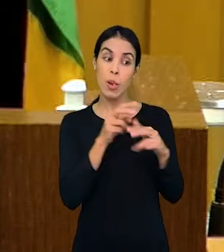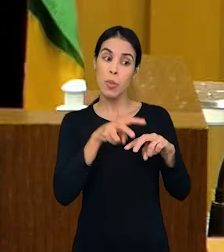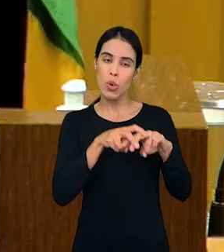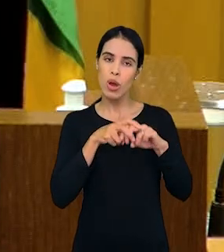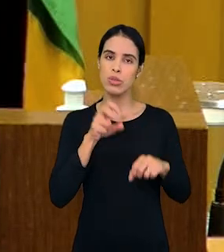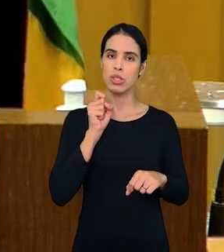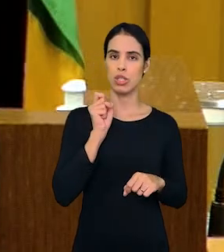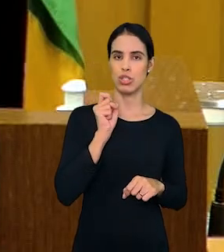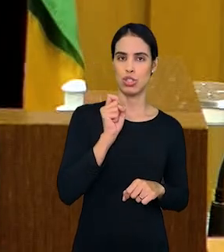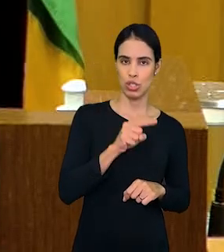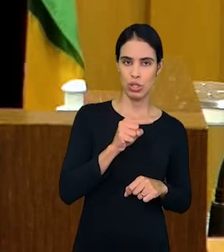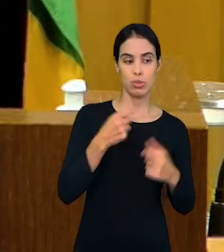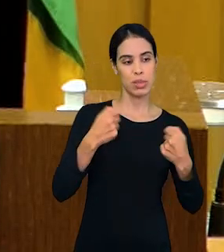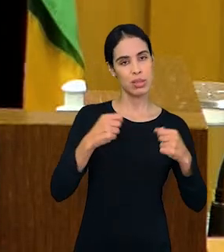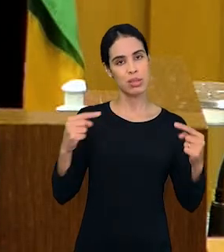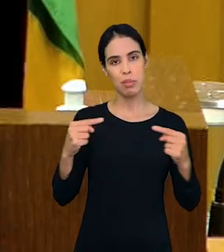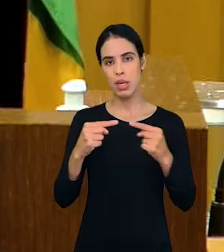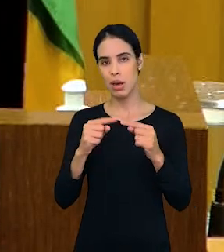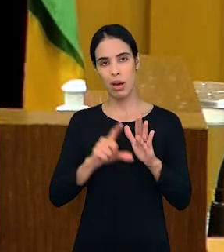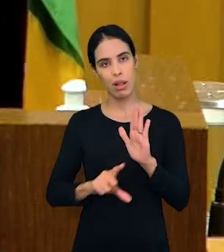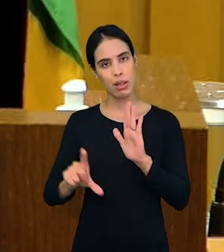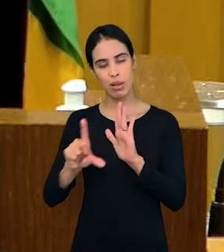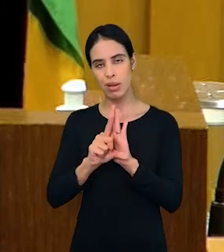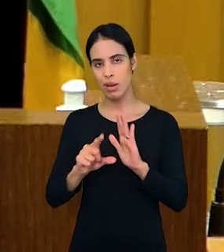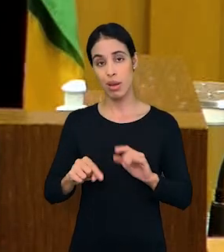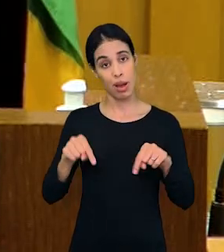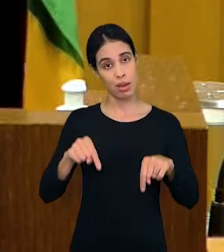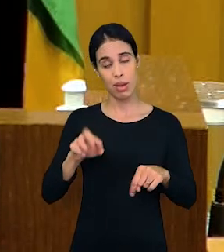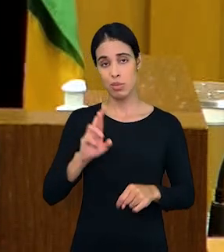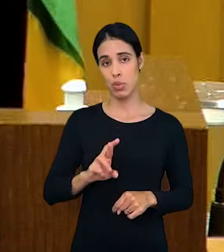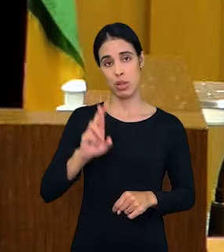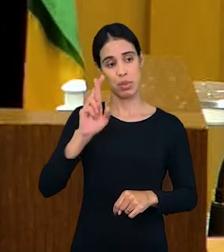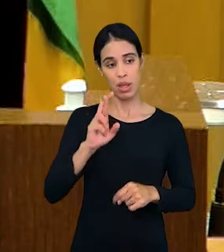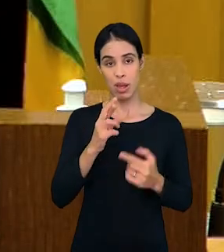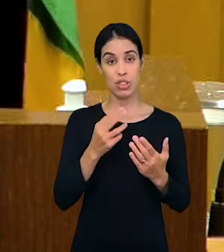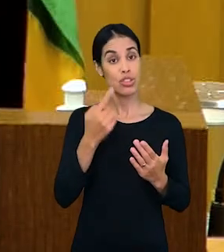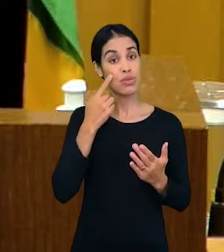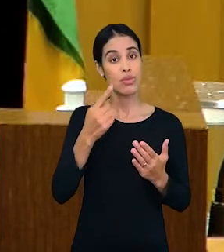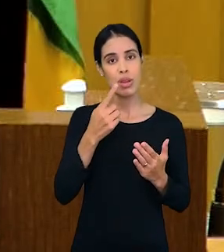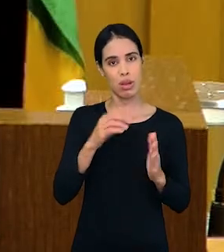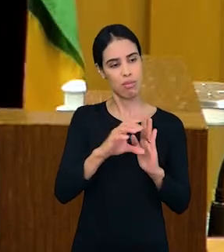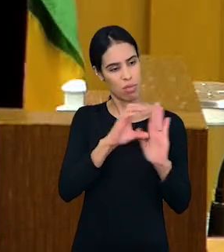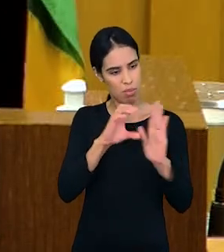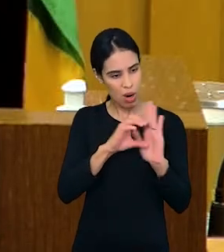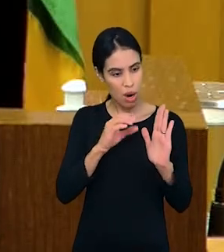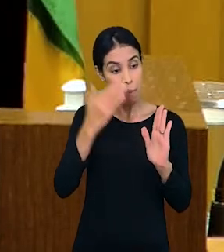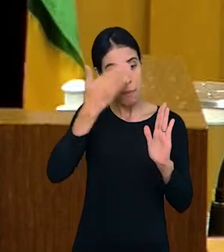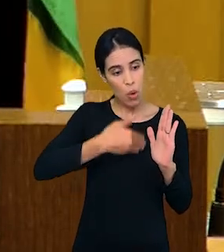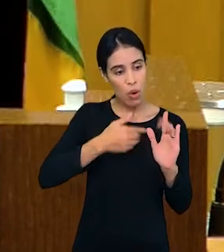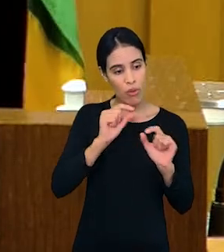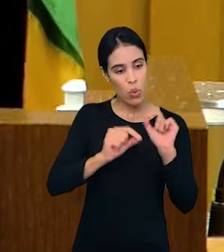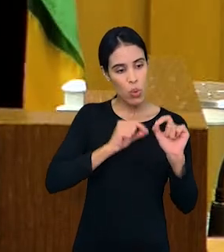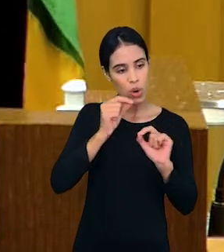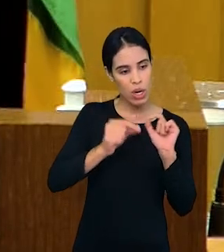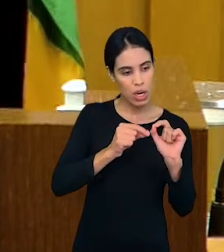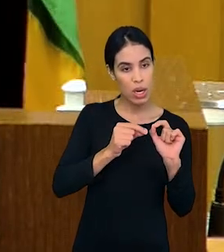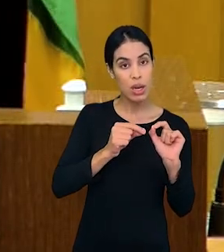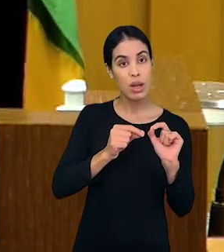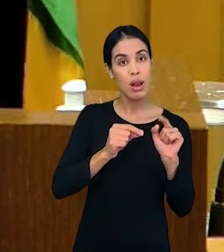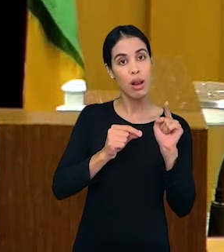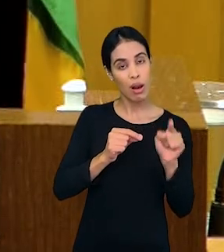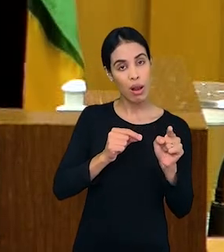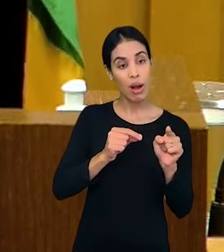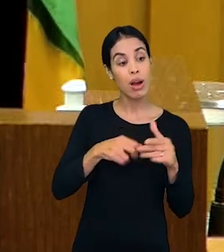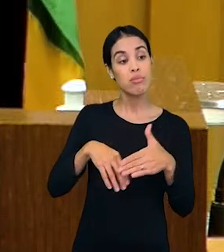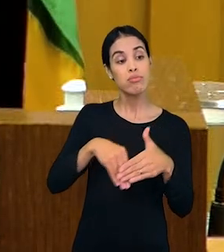jurídicas que lhe pareçam as mais adequadas. Esse é o papel do Tribunal Superior do Trabalho, dentre vários outros papéis relevantes, que são atribuídos a